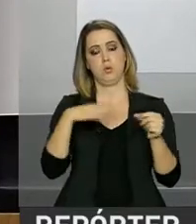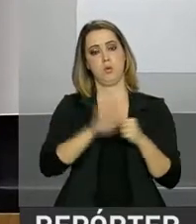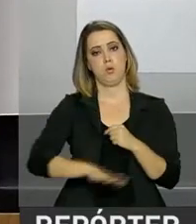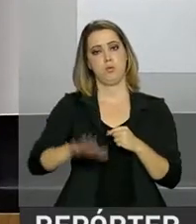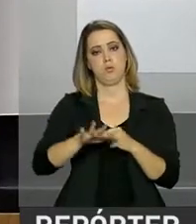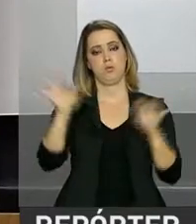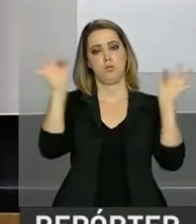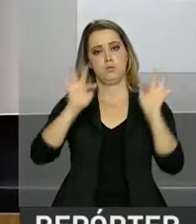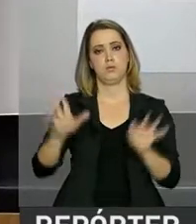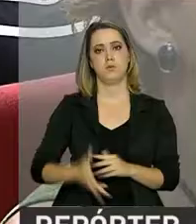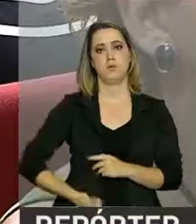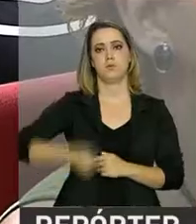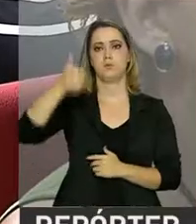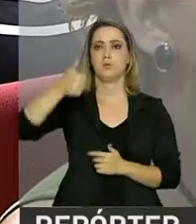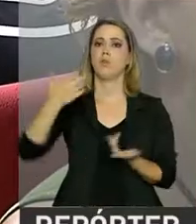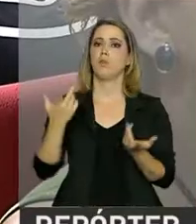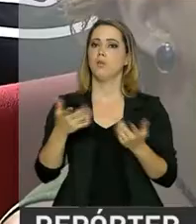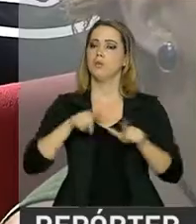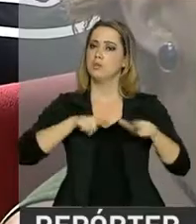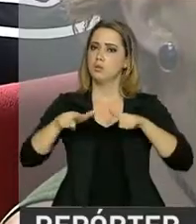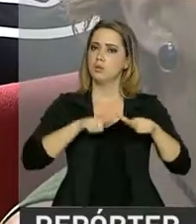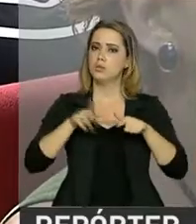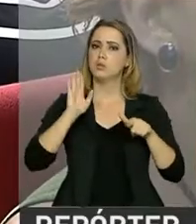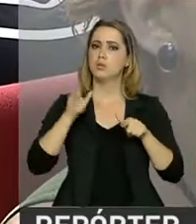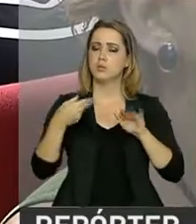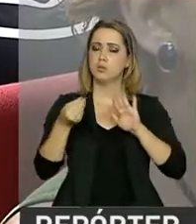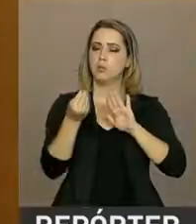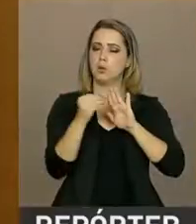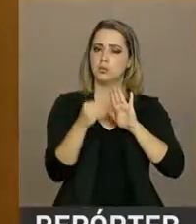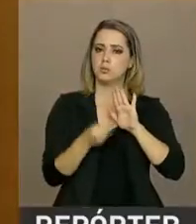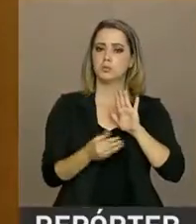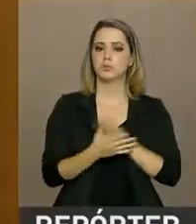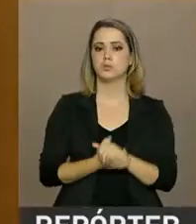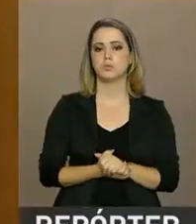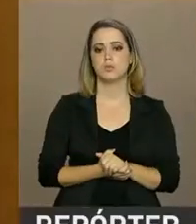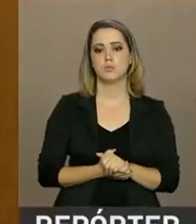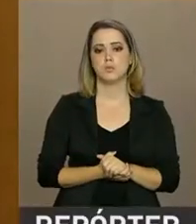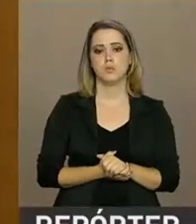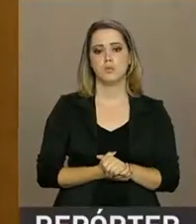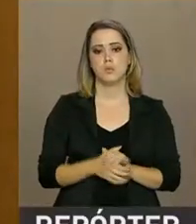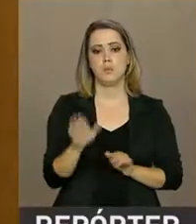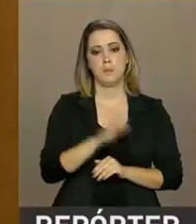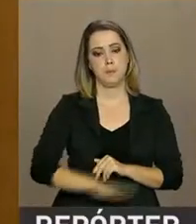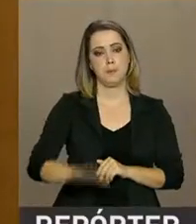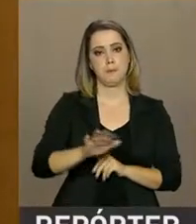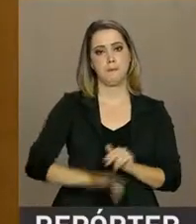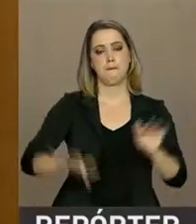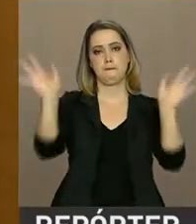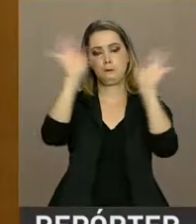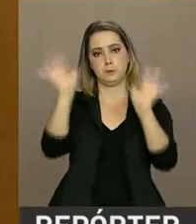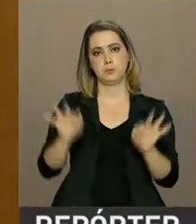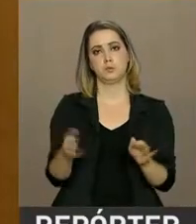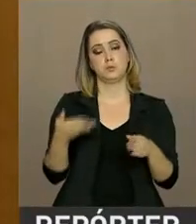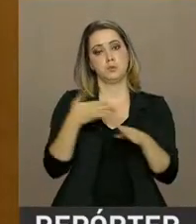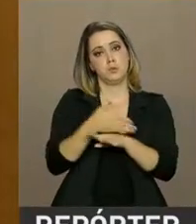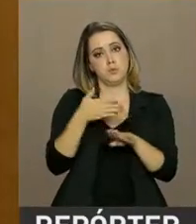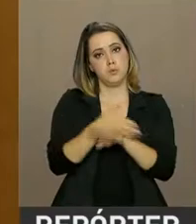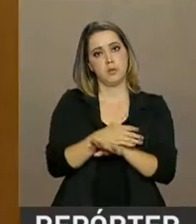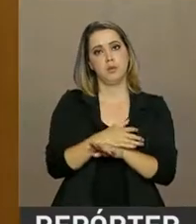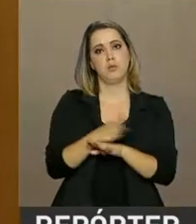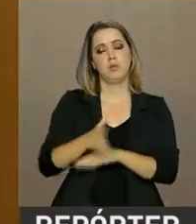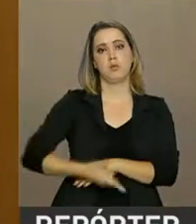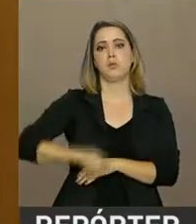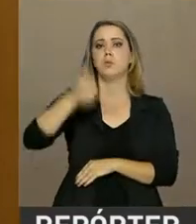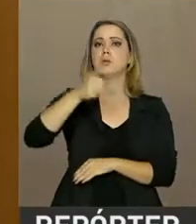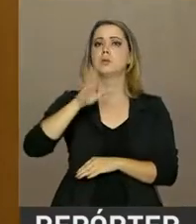vai trazer melhorias para as ações já desenvolvidas. O Criança Feliz ele vem ao estado do Rio Grande do Sul para